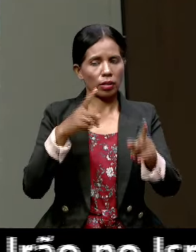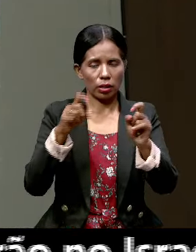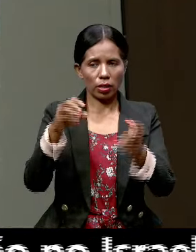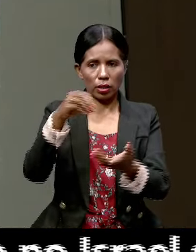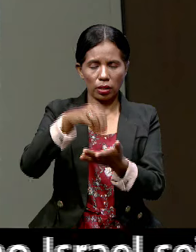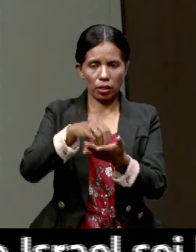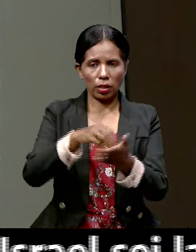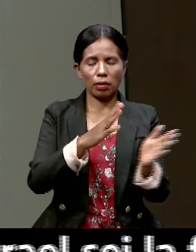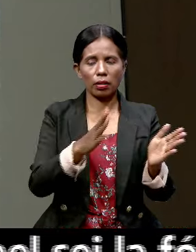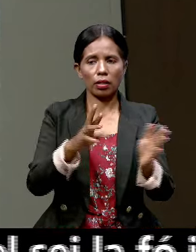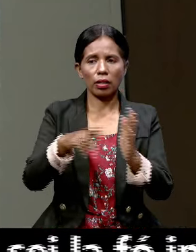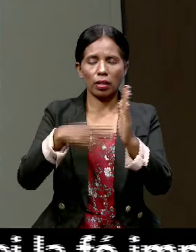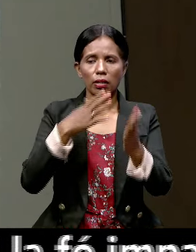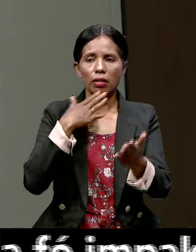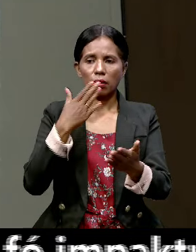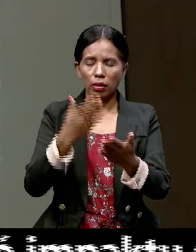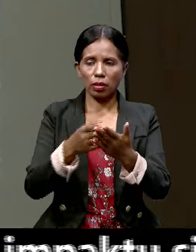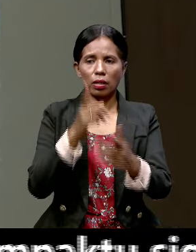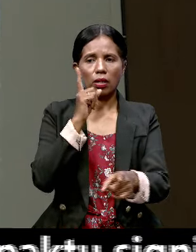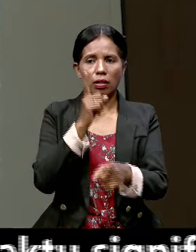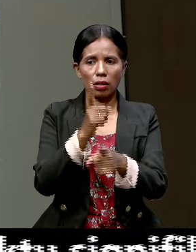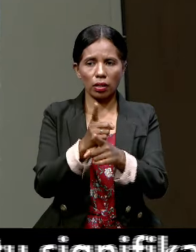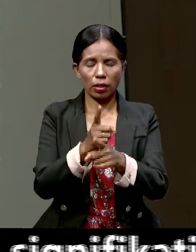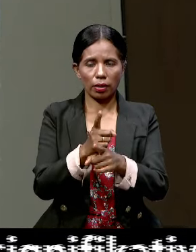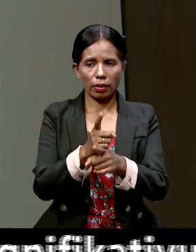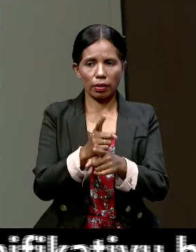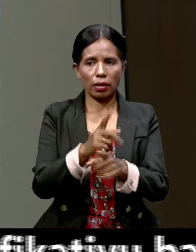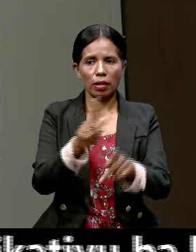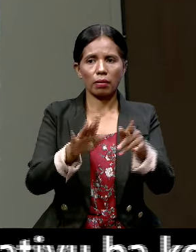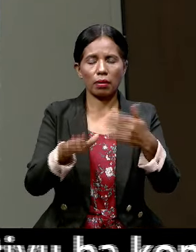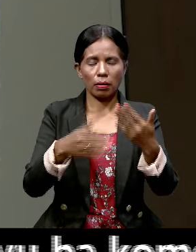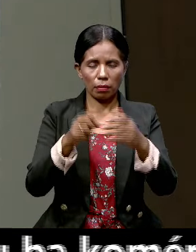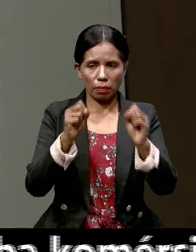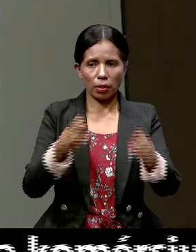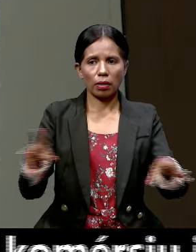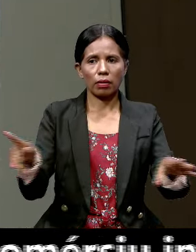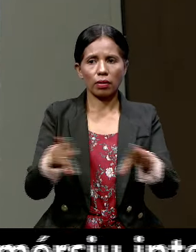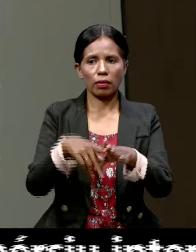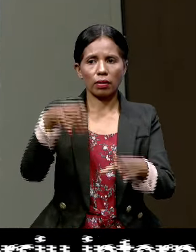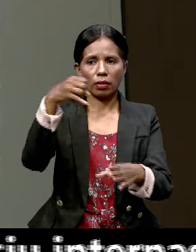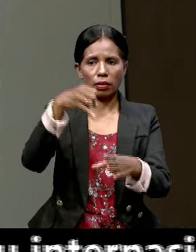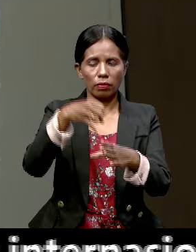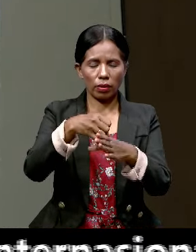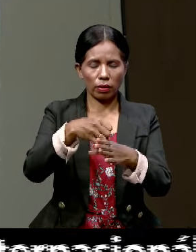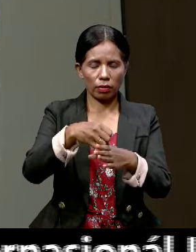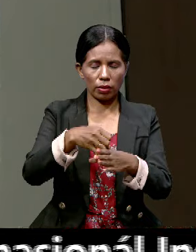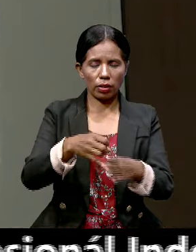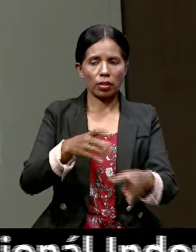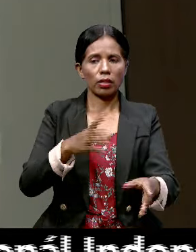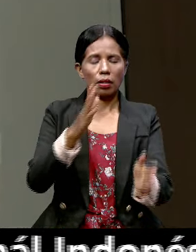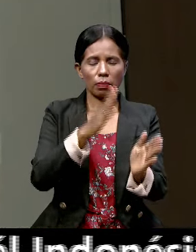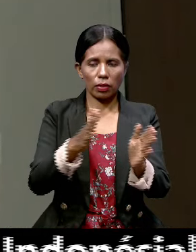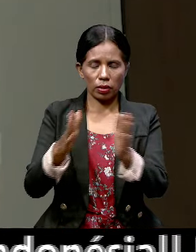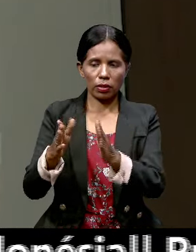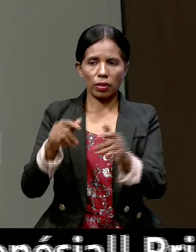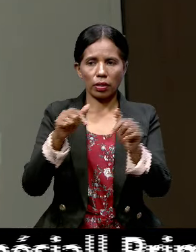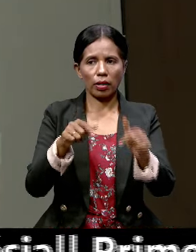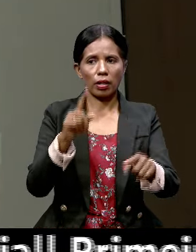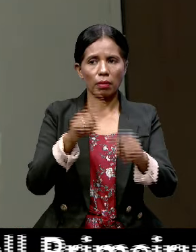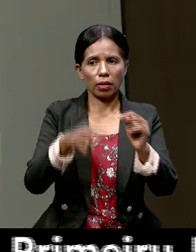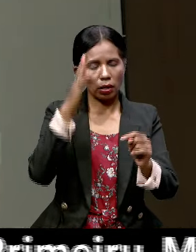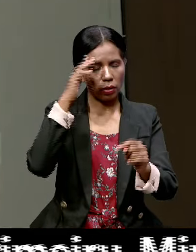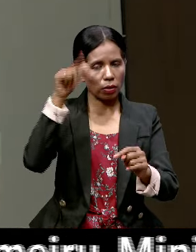duni procedimento de dia no lolos, ato nune povo bele participa, no envolve direito e a processo ne rasik. La bele hanno in den